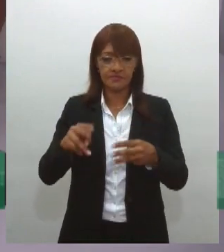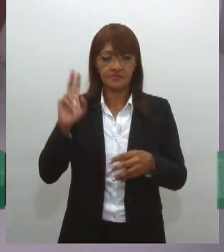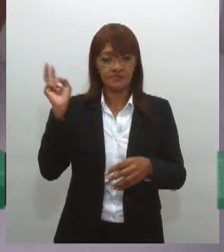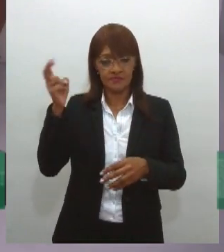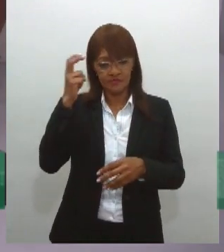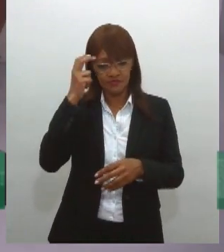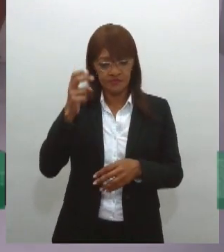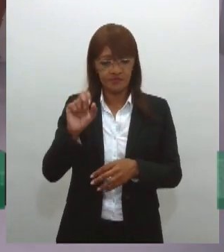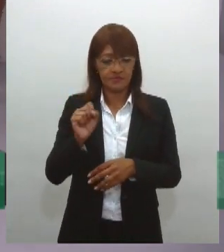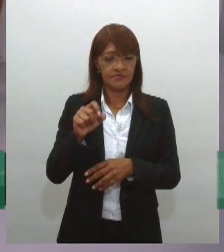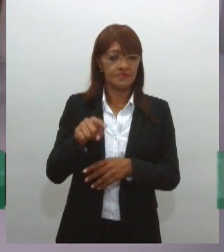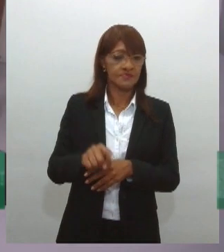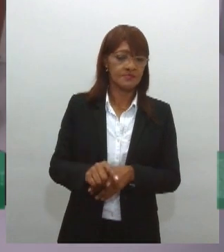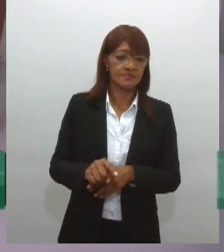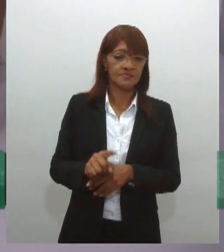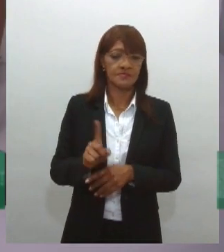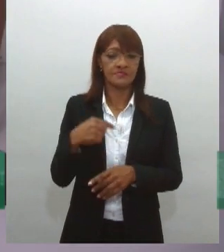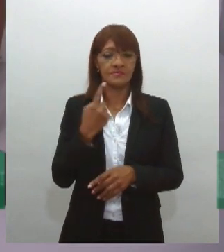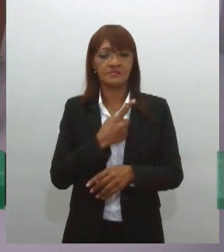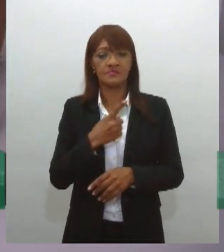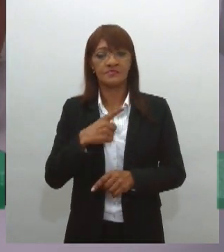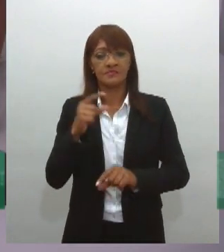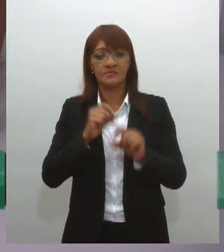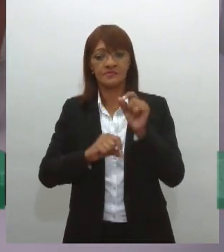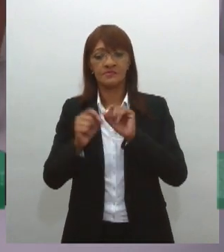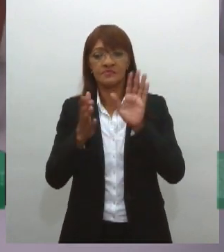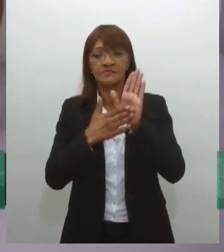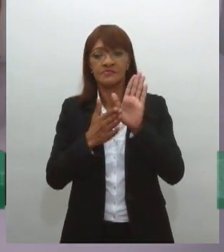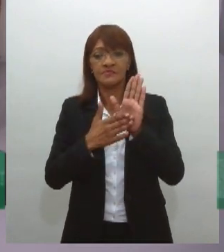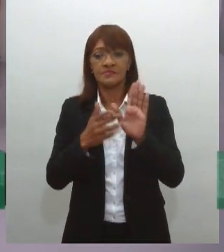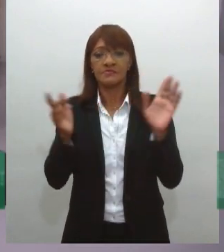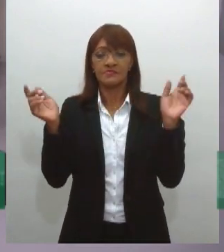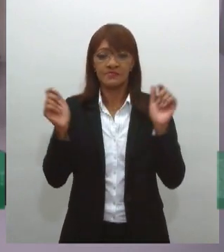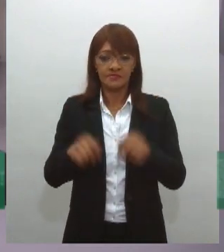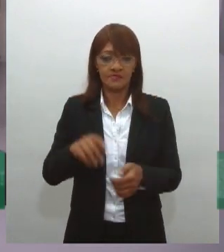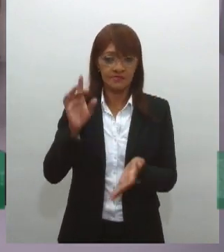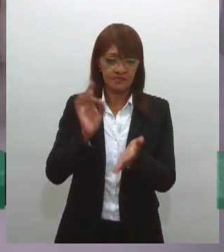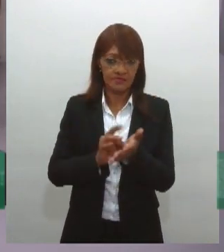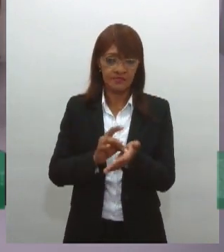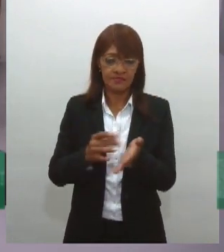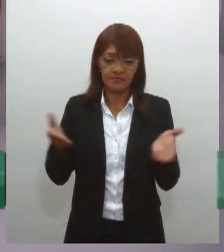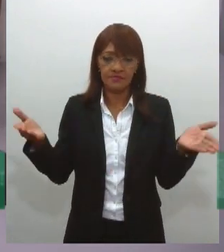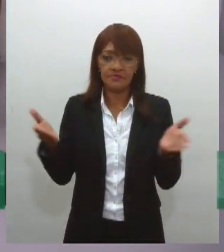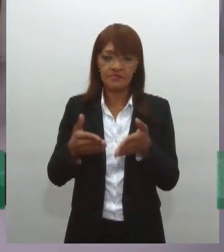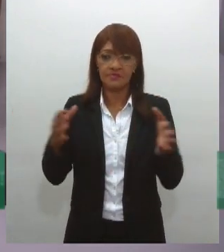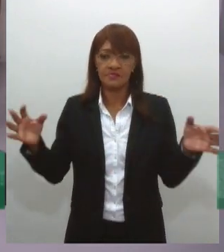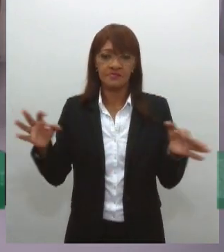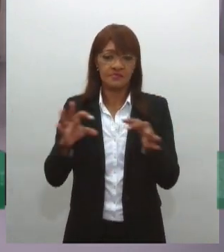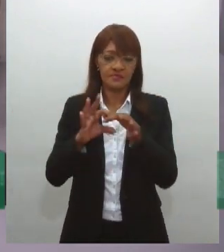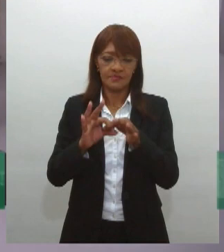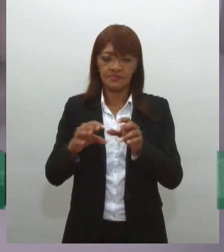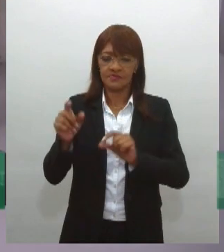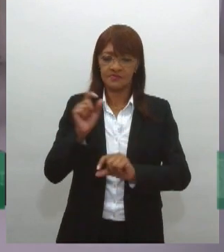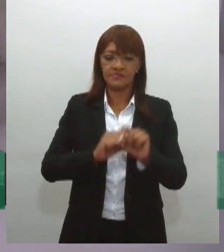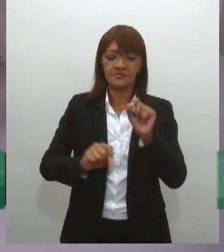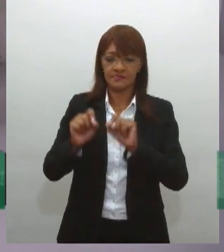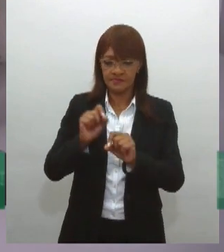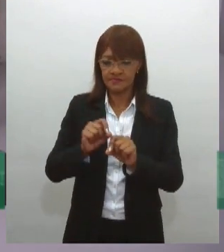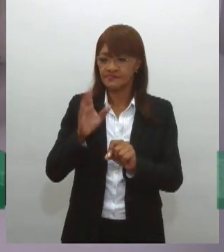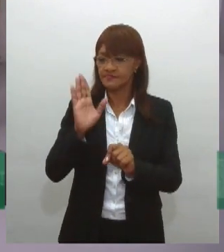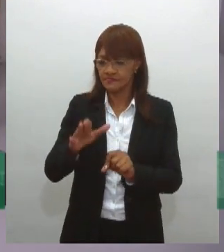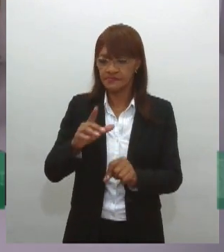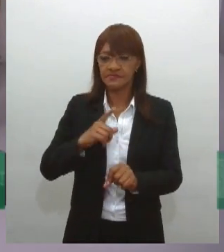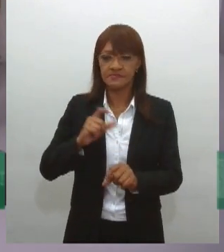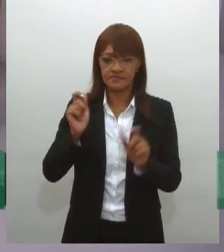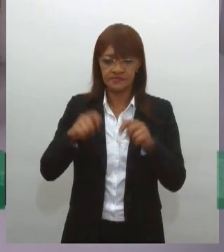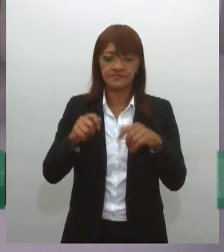gente tem aqui uma proposta no programa de fazer esse triângulo, né? Perspectiva nacional, regional e local, e você